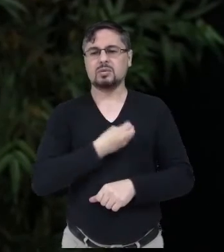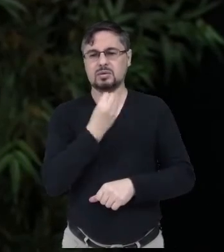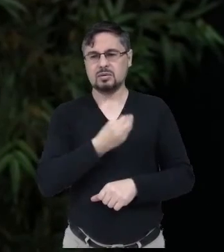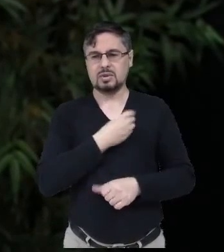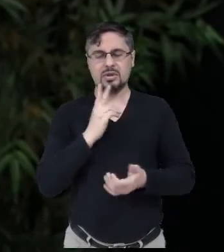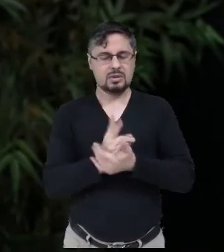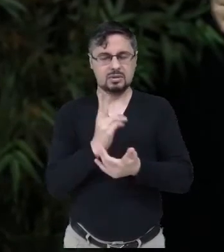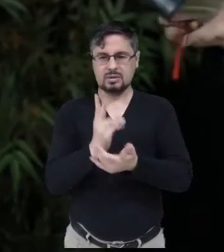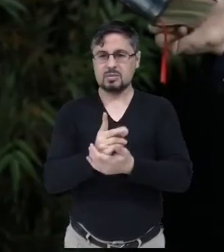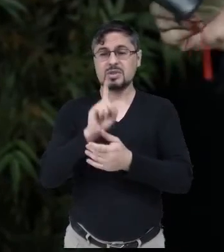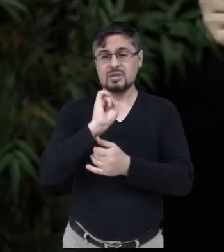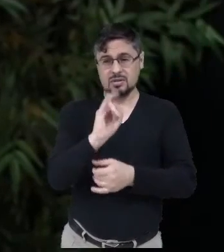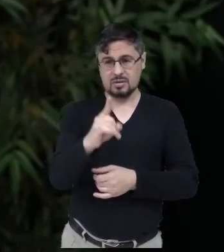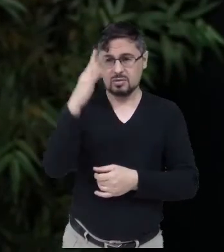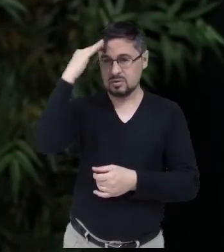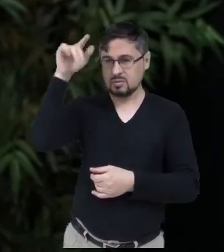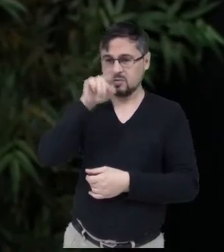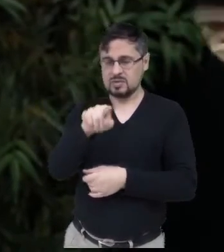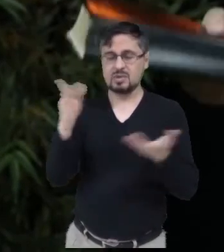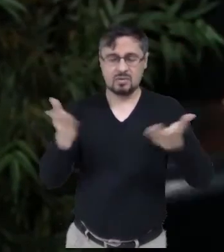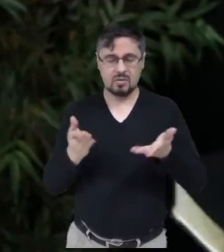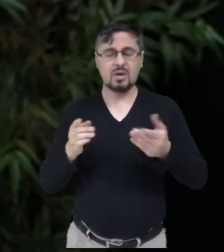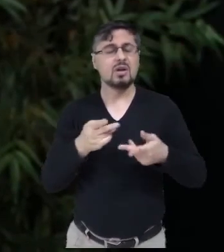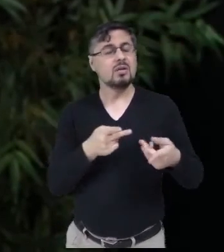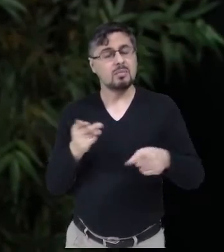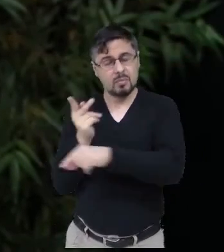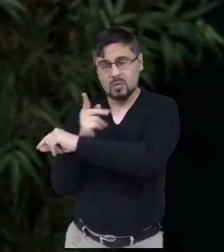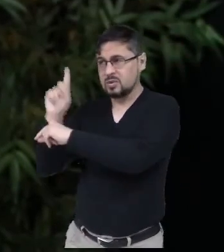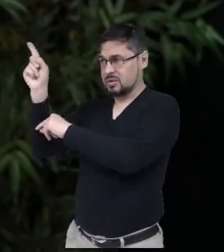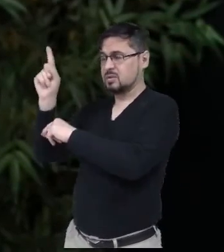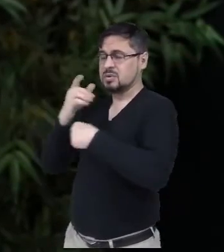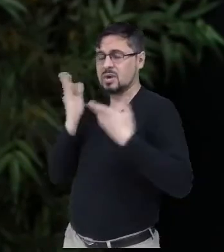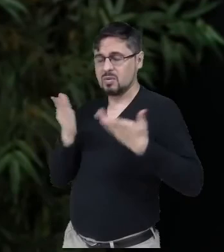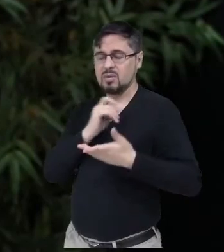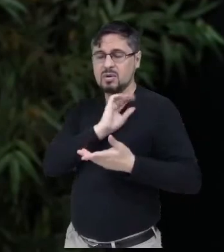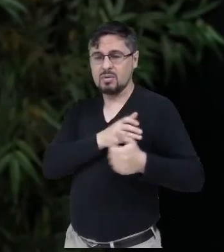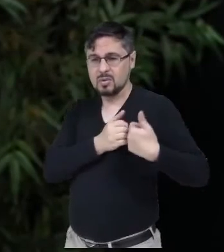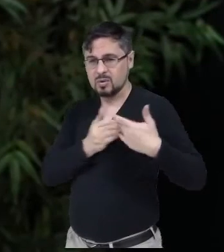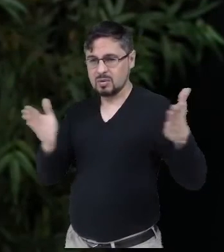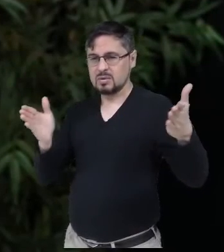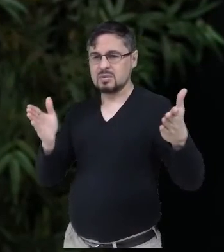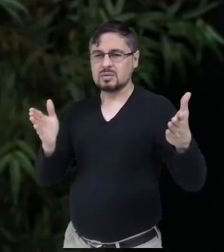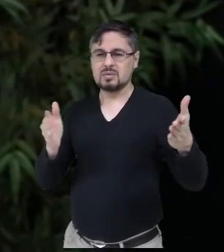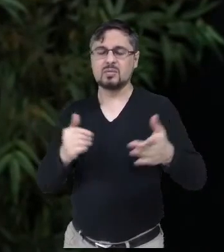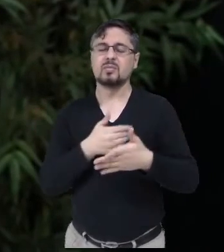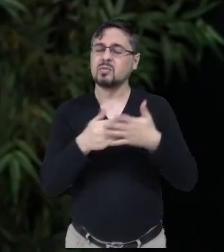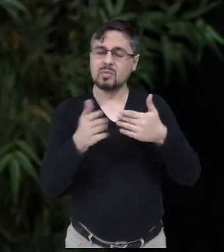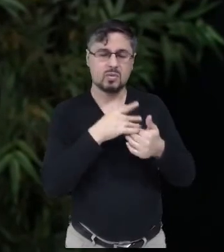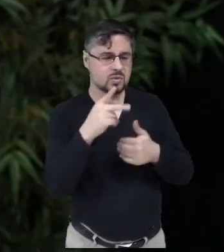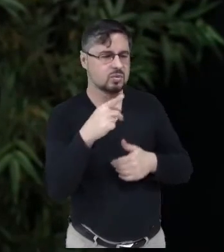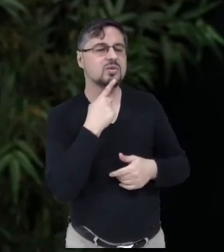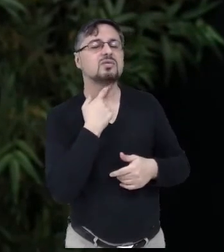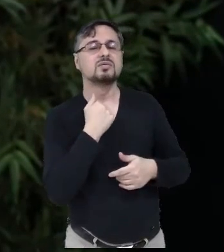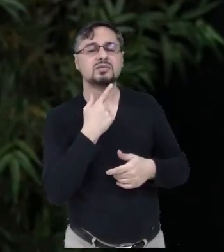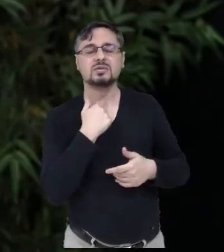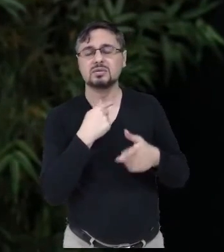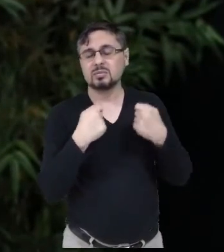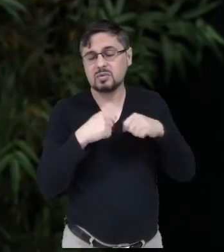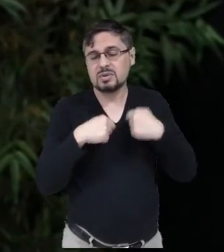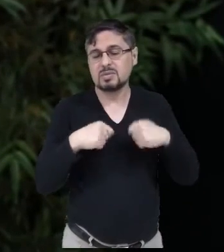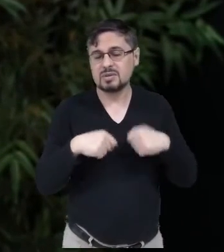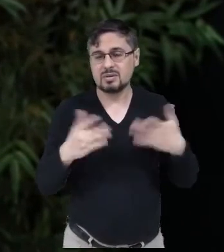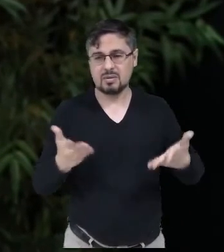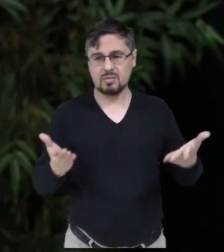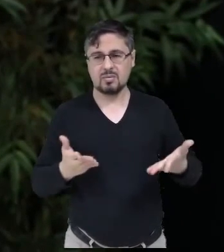nesse momento, venha a ele agora, abra o seu coração. Quaisquer que sejam as suas necessidades, hoje